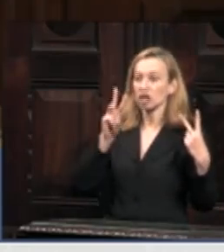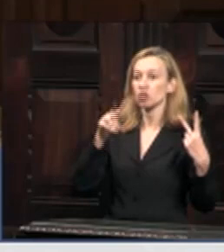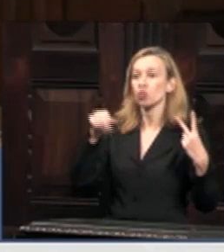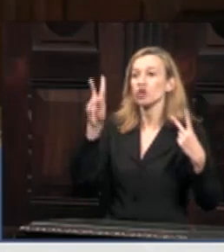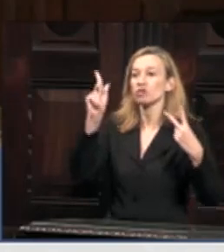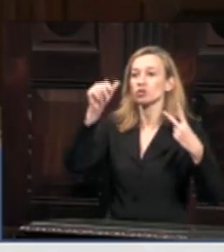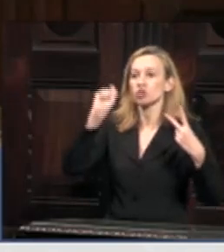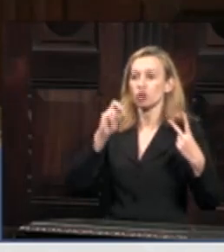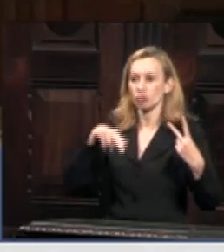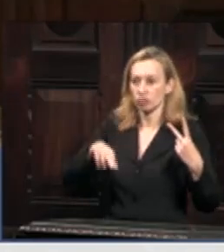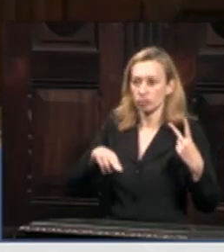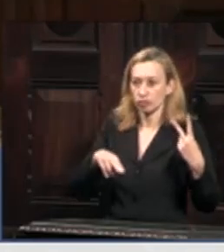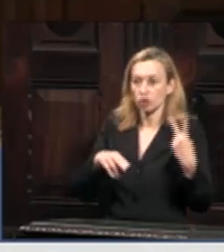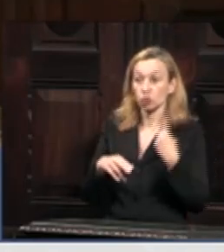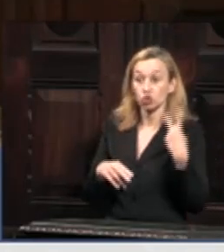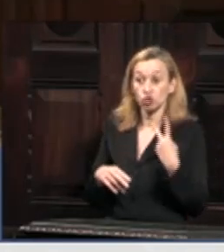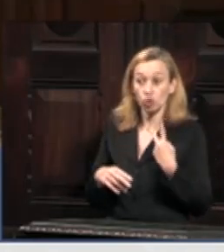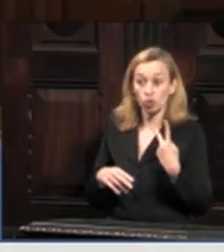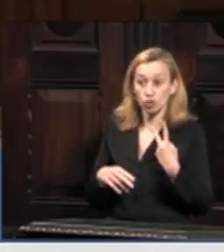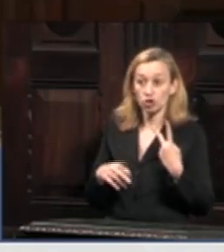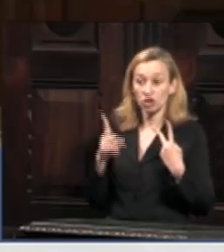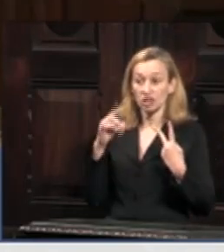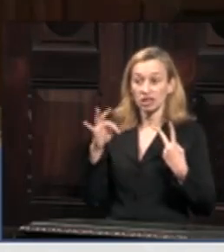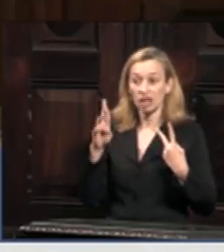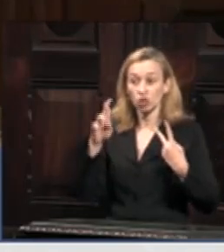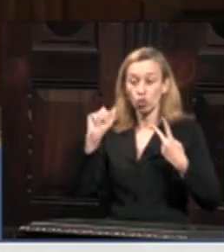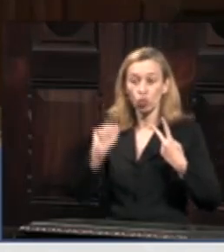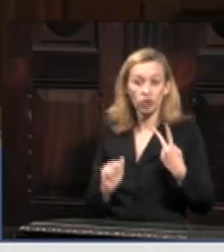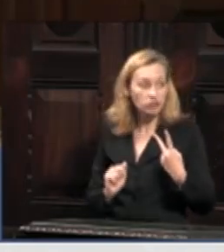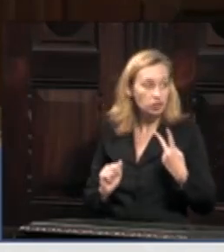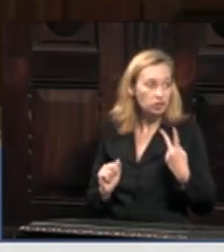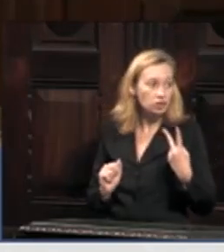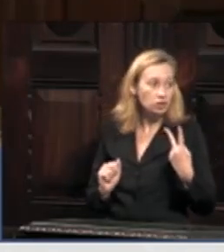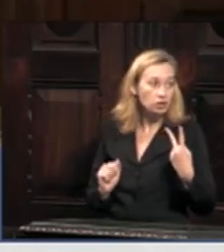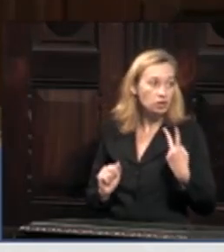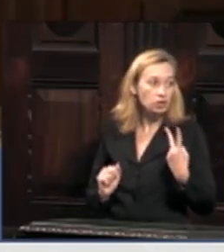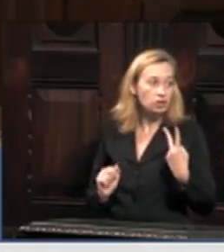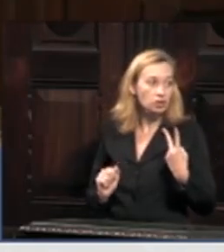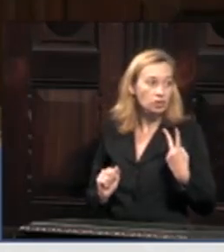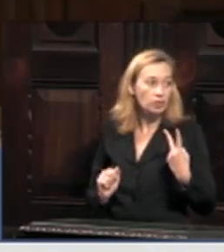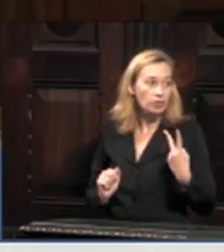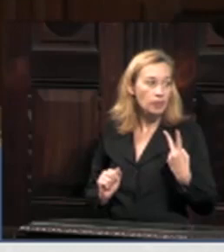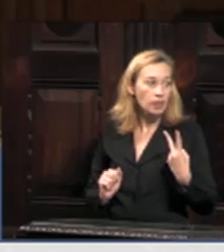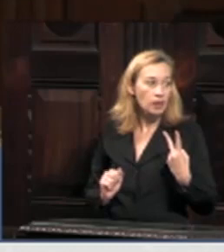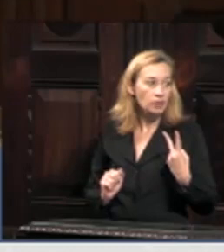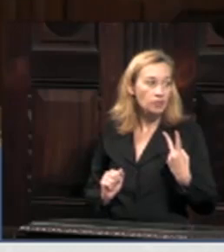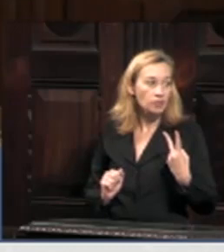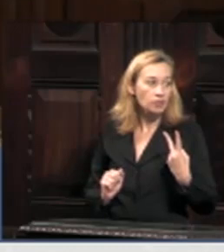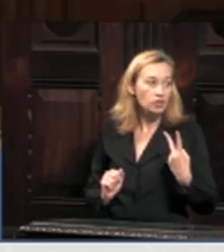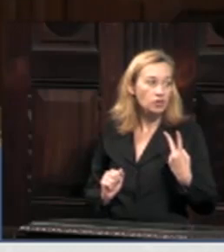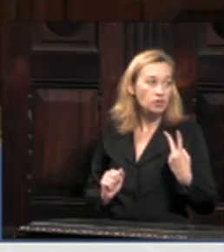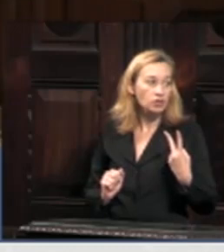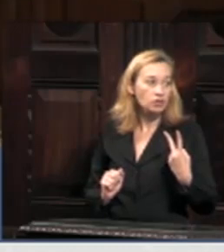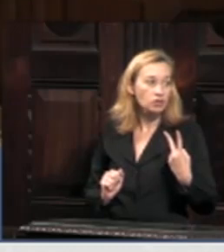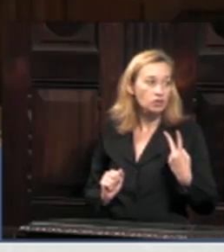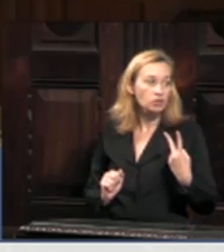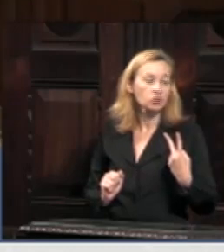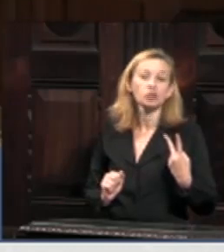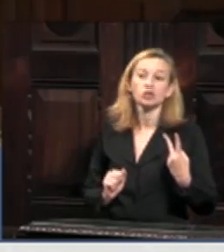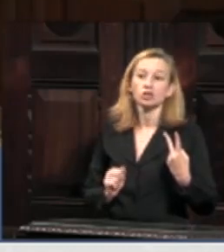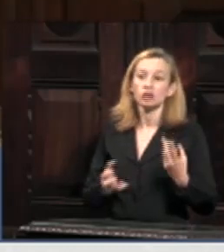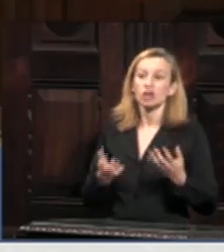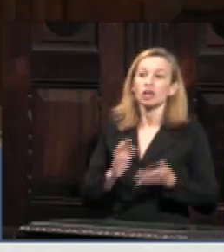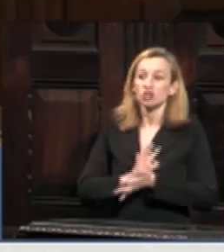Wilson Witzel. É urgente que todos os democratas estejam na trincheira contra Jair Bolsonaro, estejam na trincheira